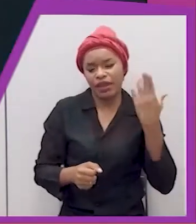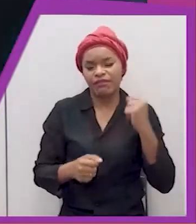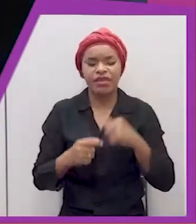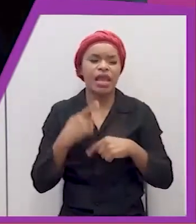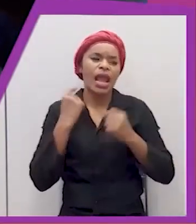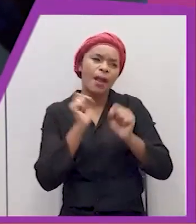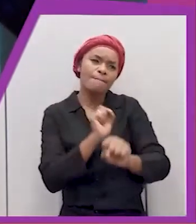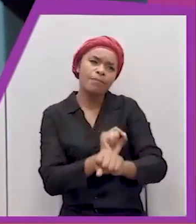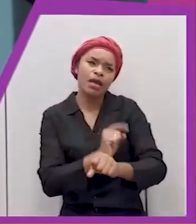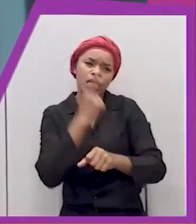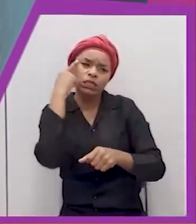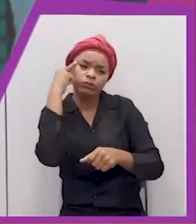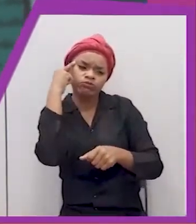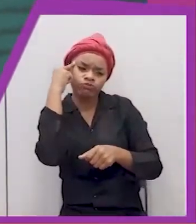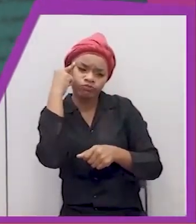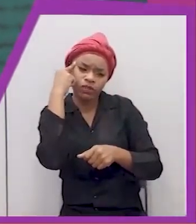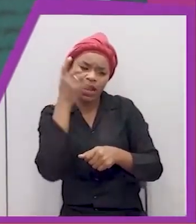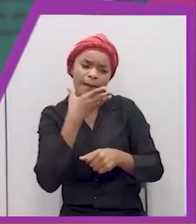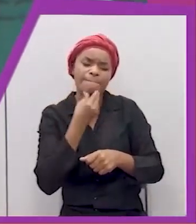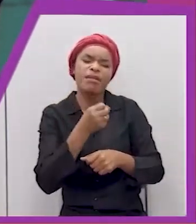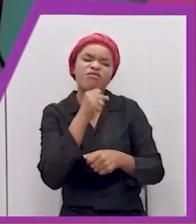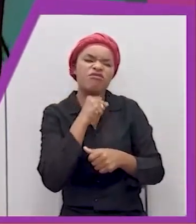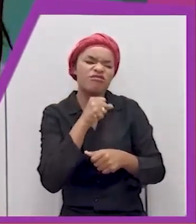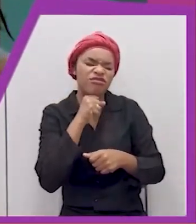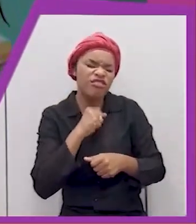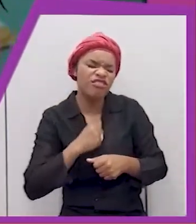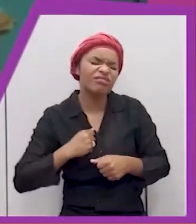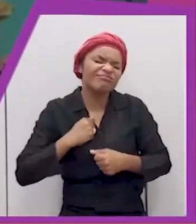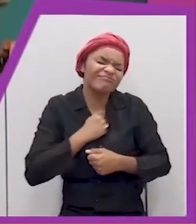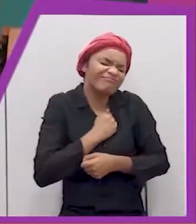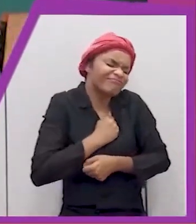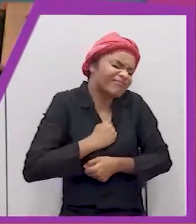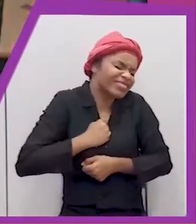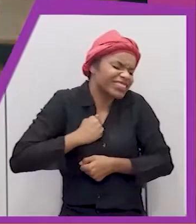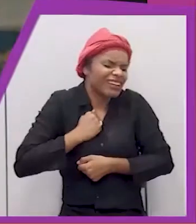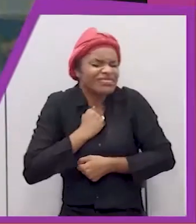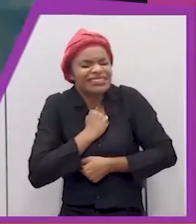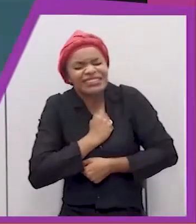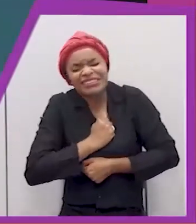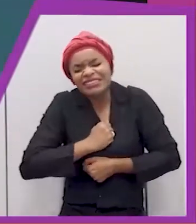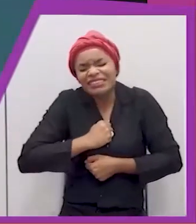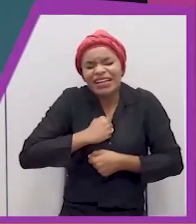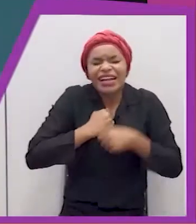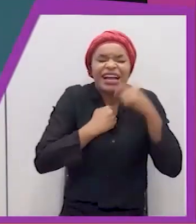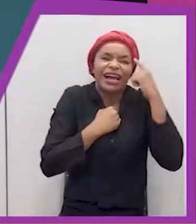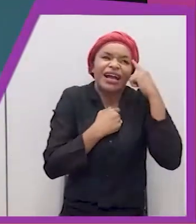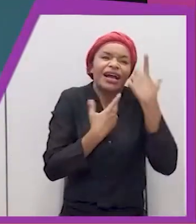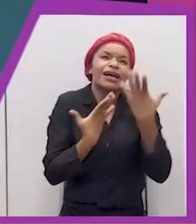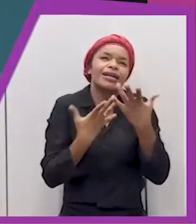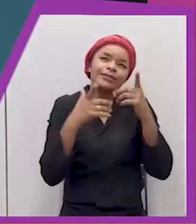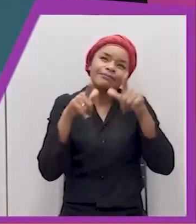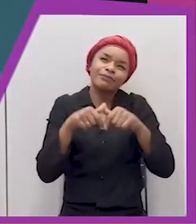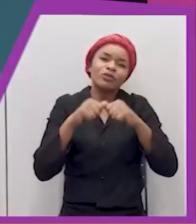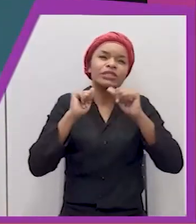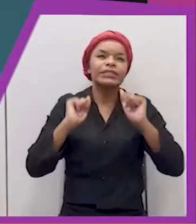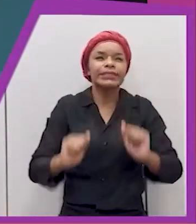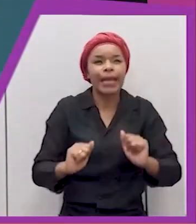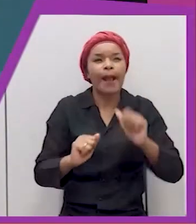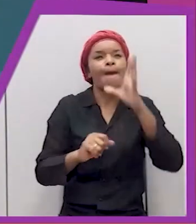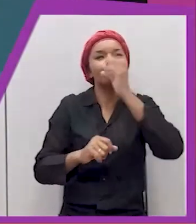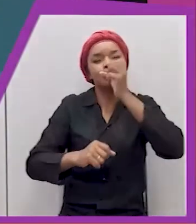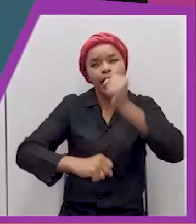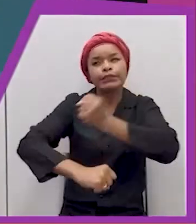nós convivemos por pouco tempo né quando ele morreu eu ia completar sete anos mas a nossa amizade foi tão grande